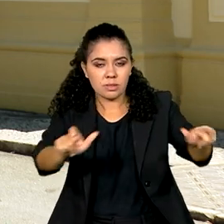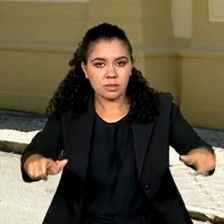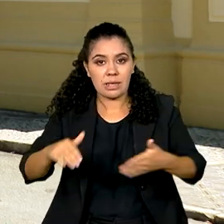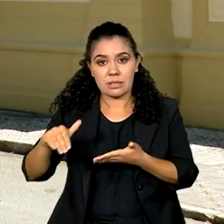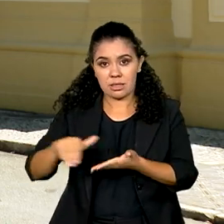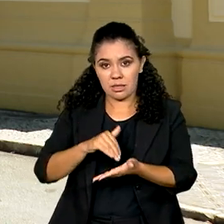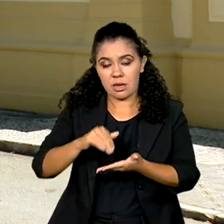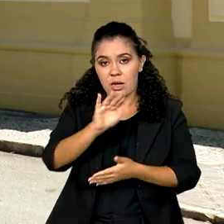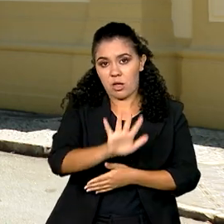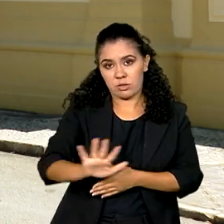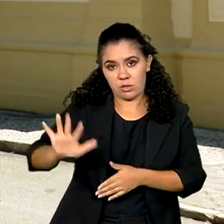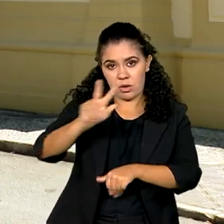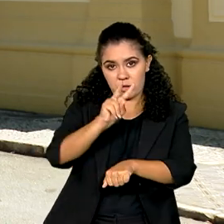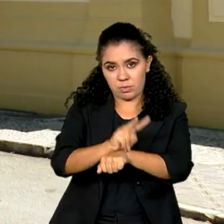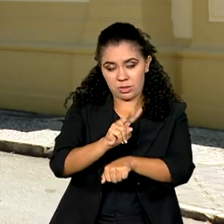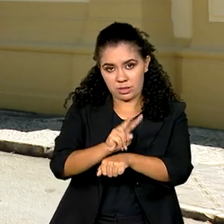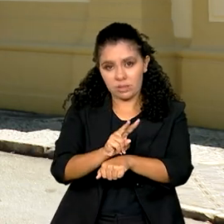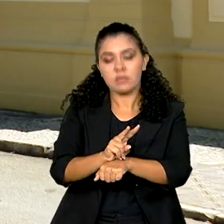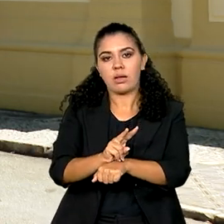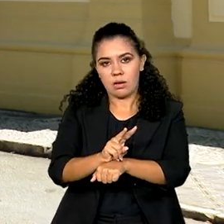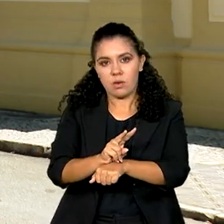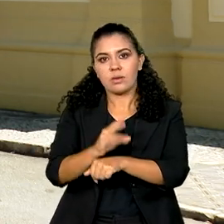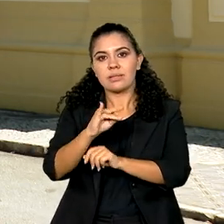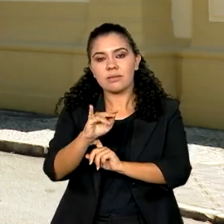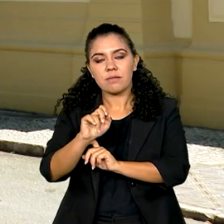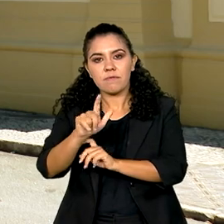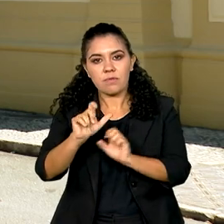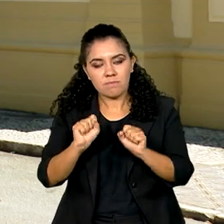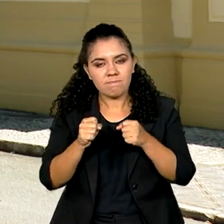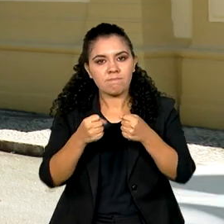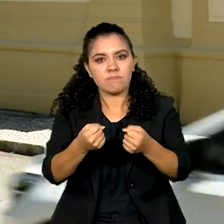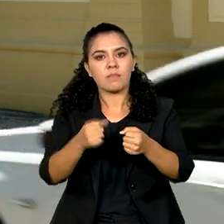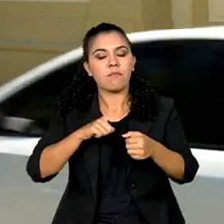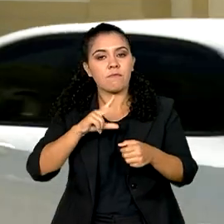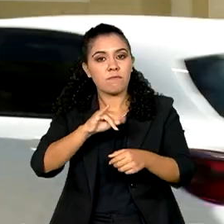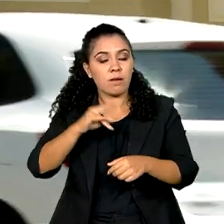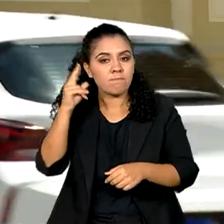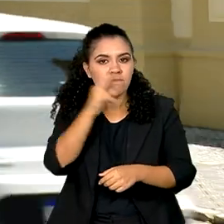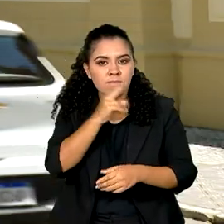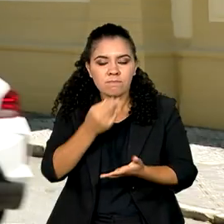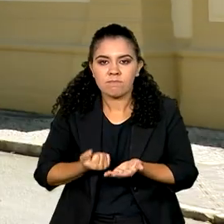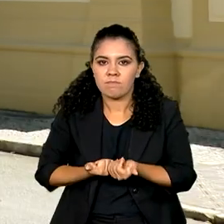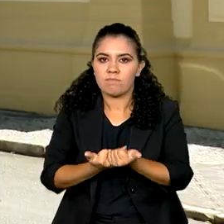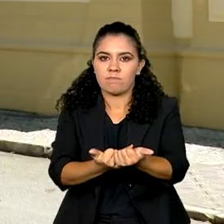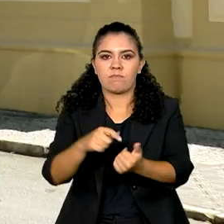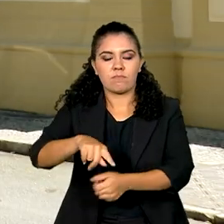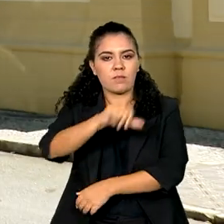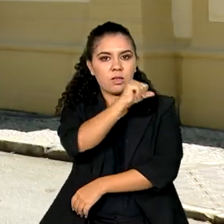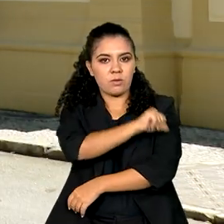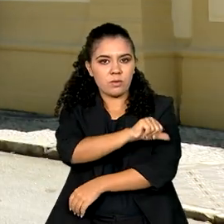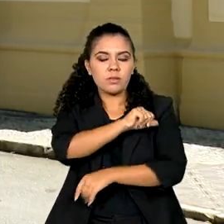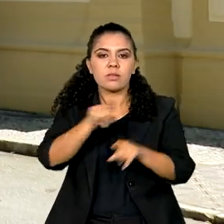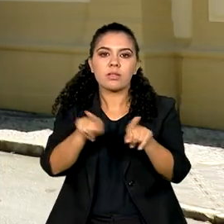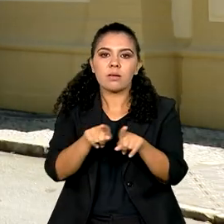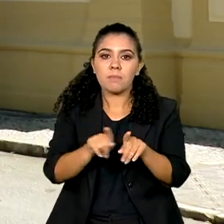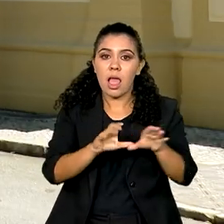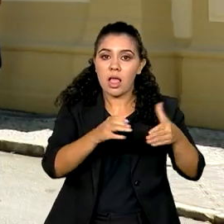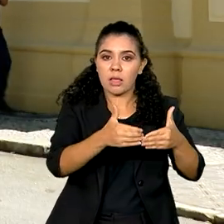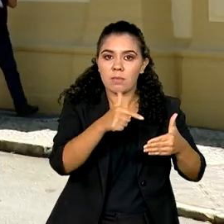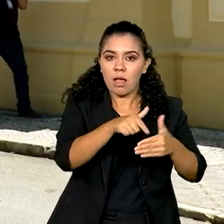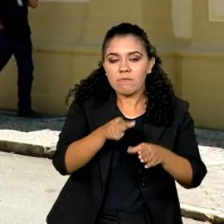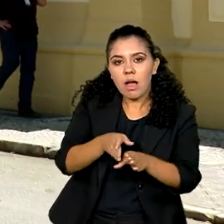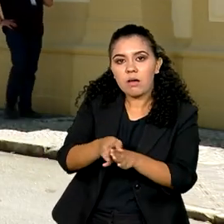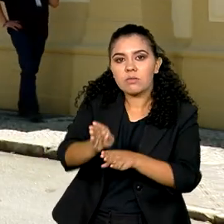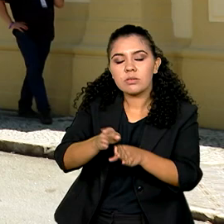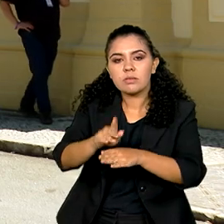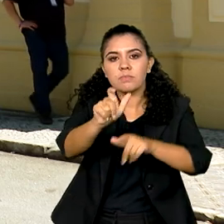de Proteção e Defesa Civil vai instalar um escritório de emergência no Rio. A equipe também vai ajudar nas orientações aos moradores de